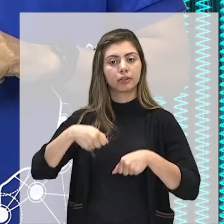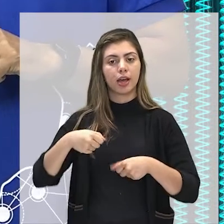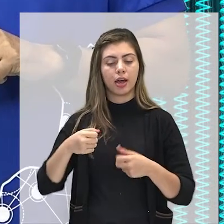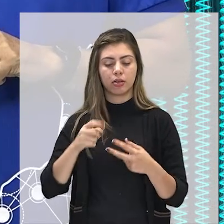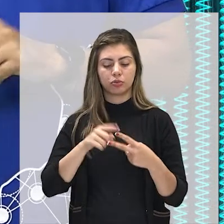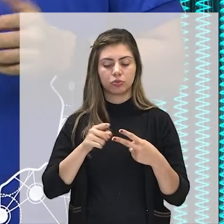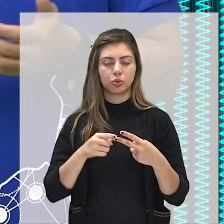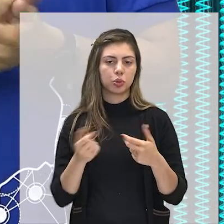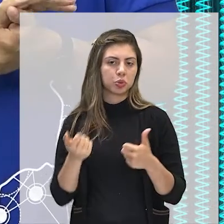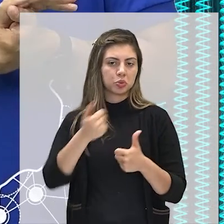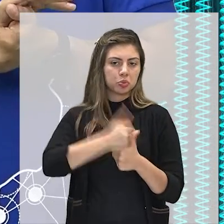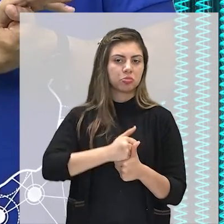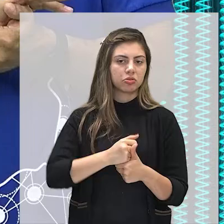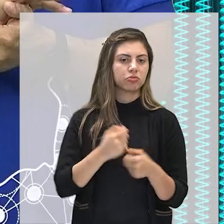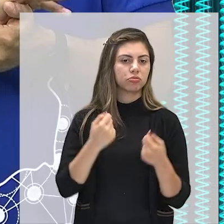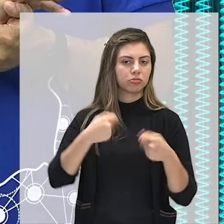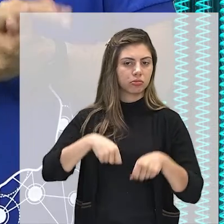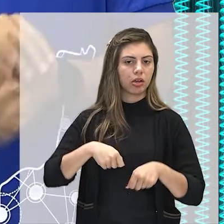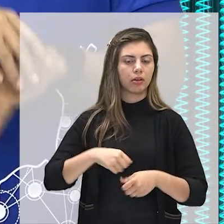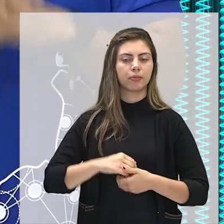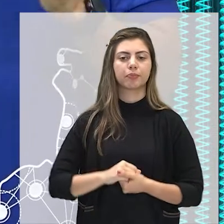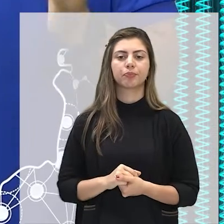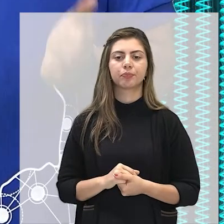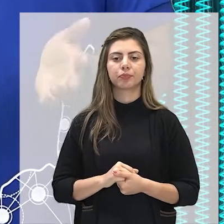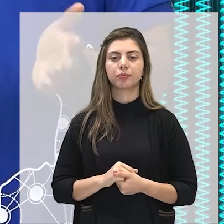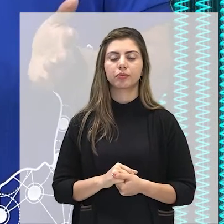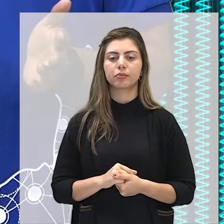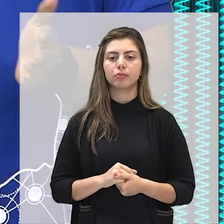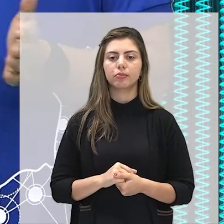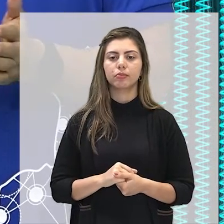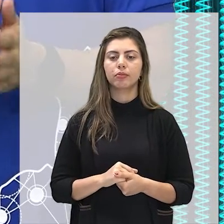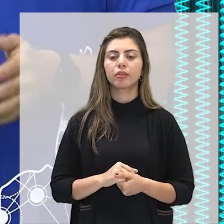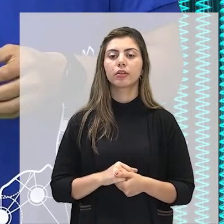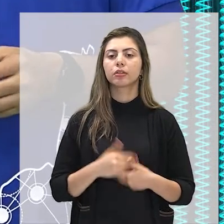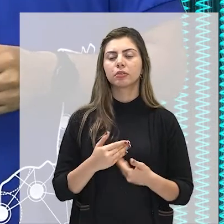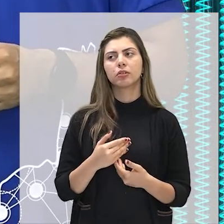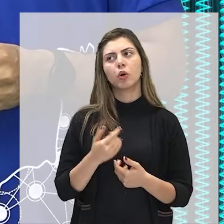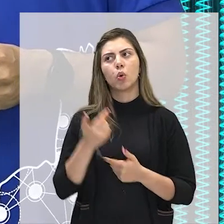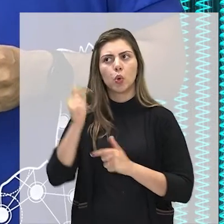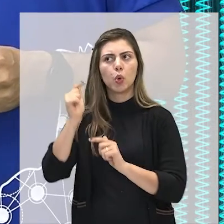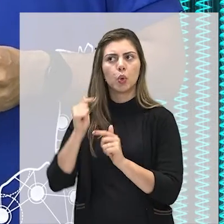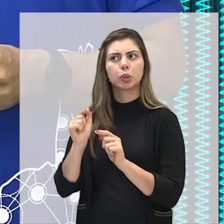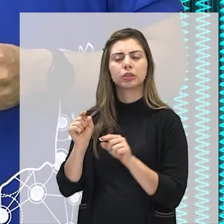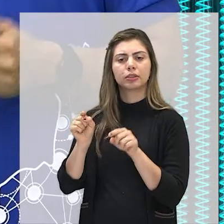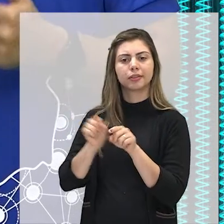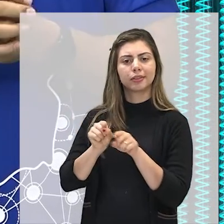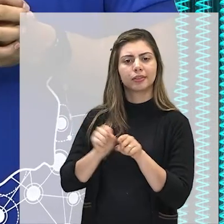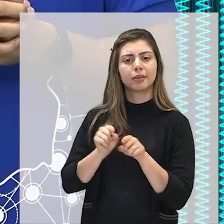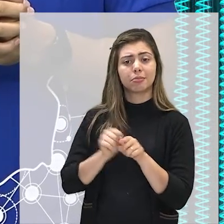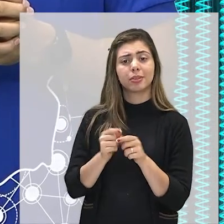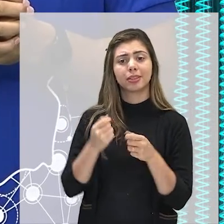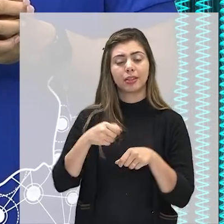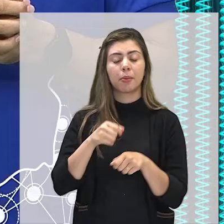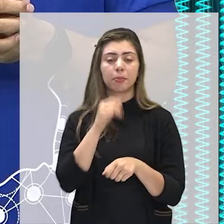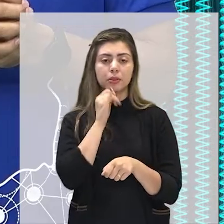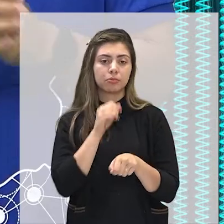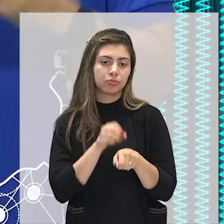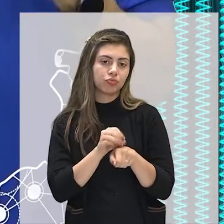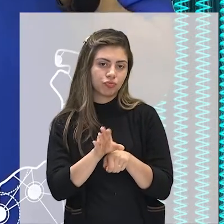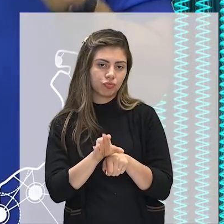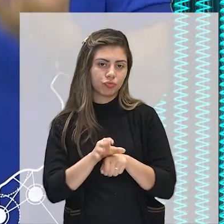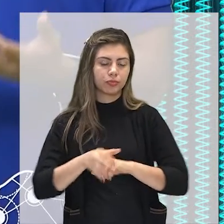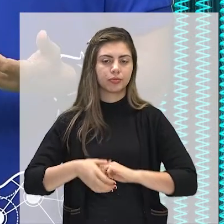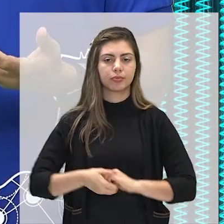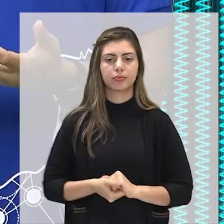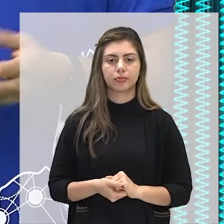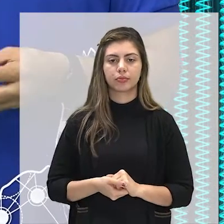fala, no dia a dia, nós podemos utilizar essas duas expressões, como outras tantas expressões, desse caso aqui, para dar sugestões, tá bom? A